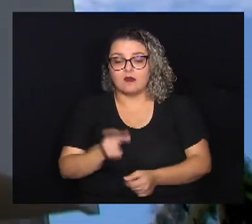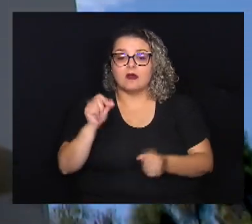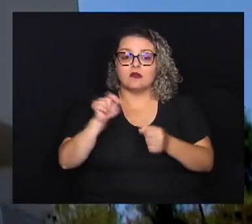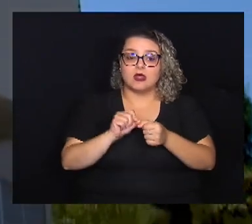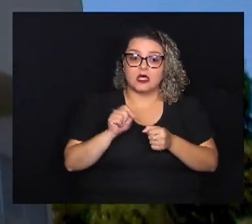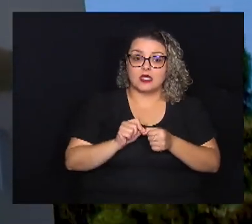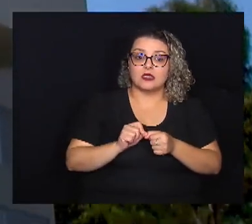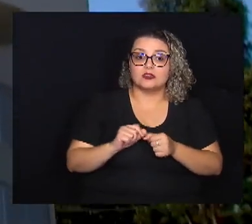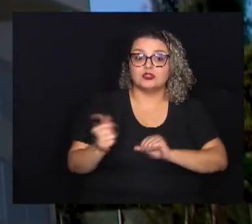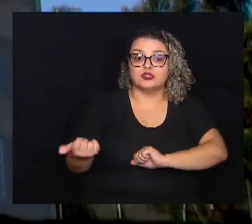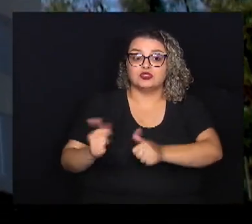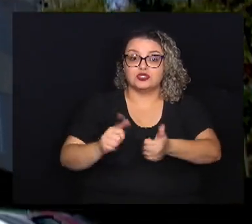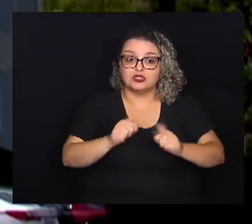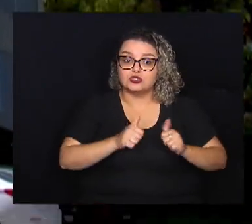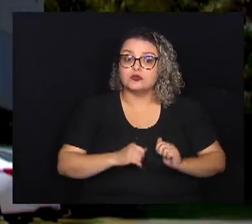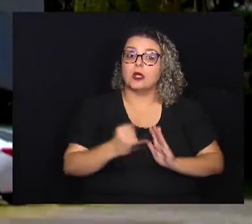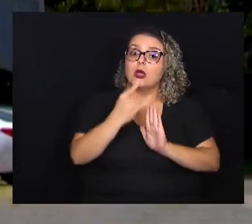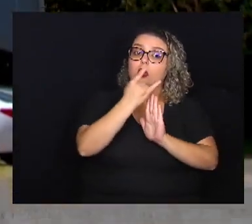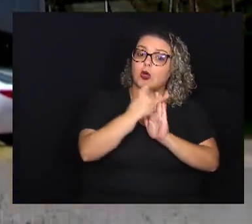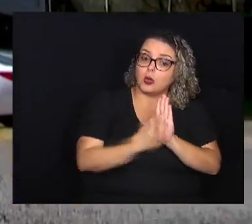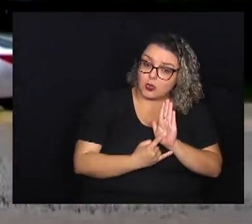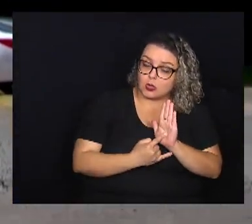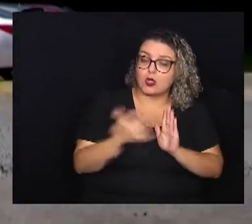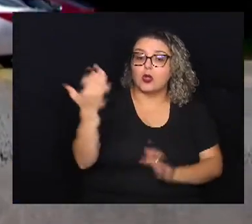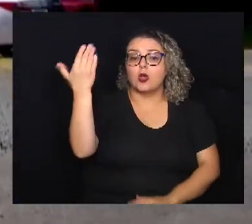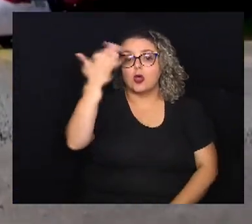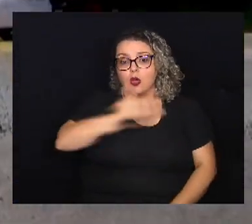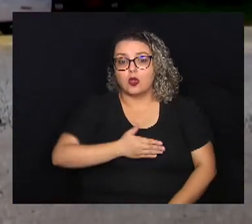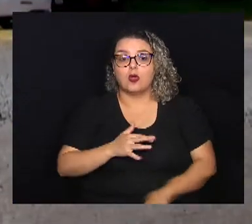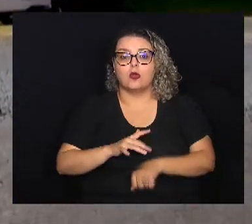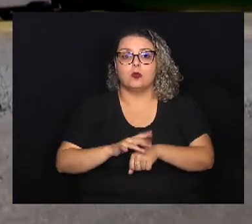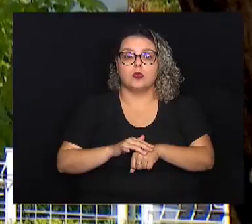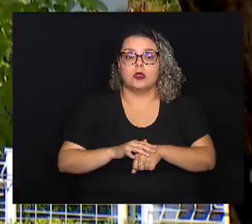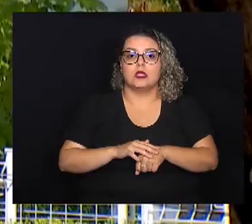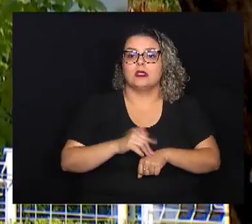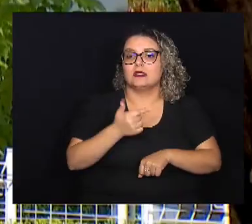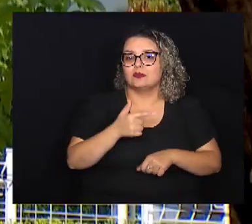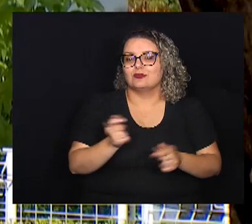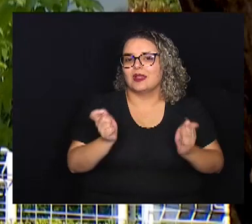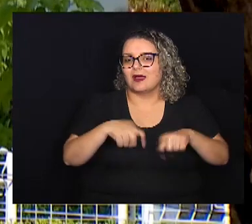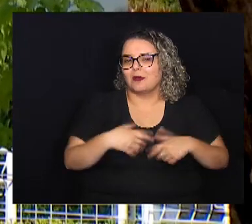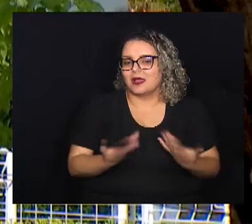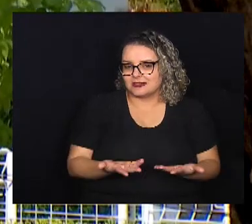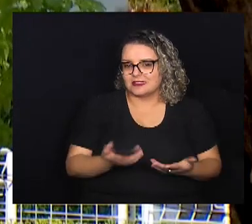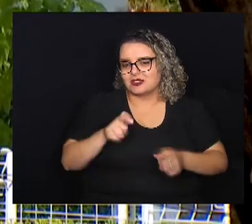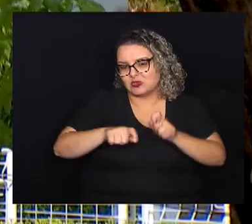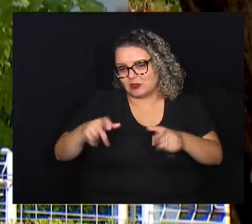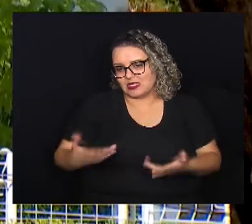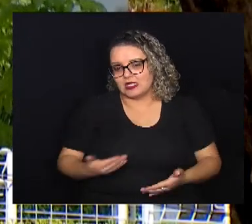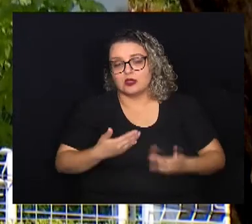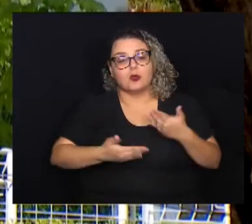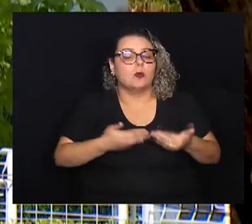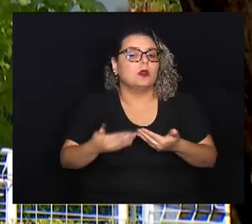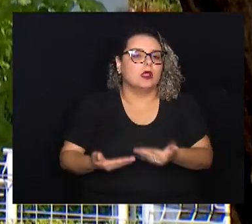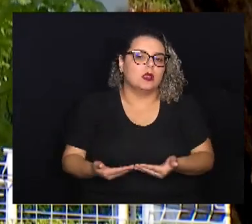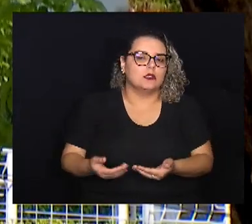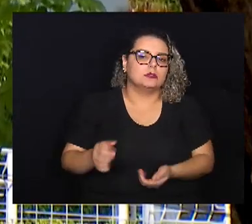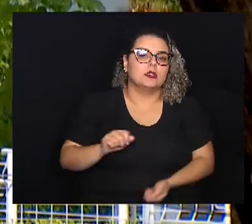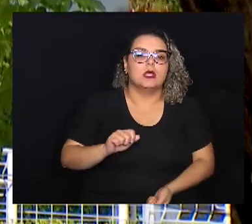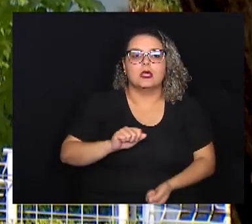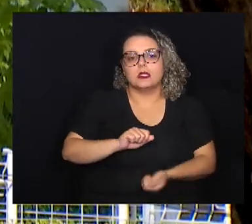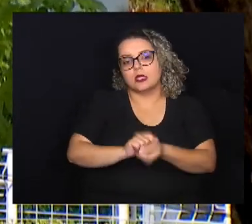partir de avaliação documental que comprove a doença incapacitante nos procedimentos e renovações